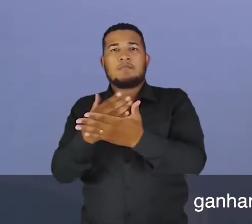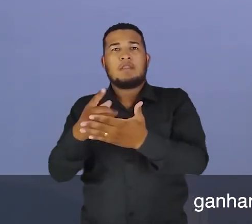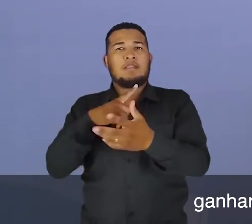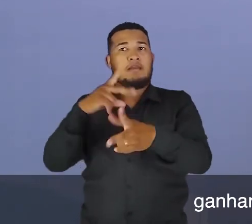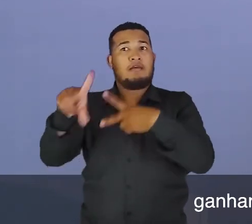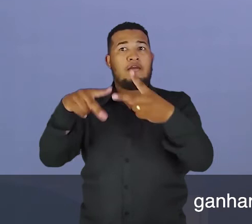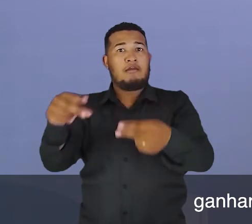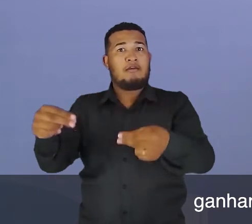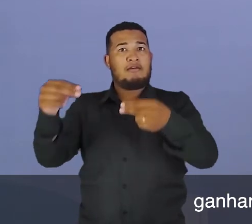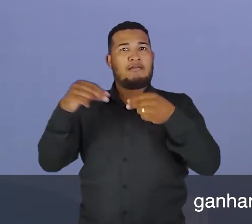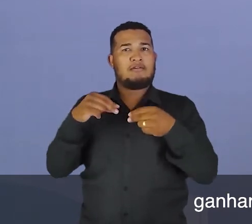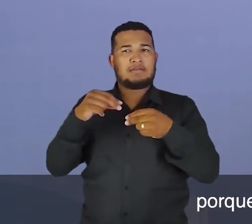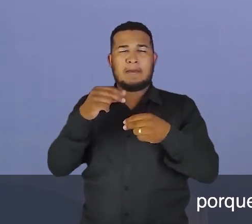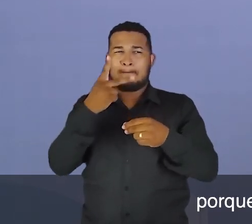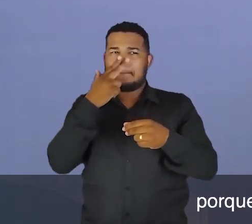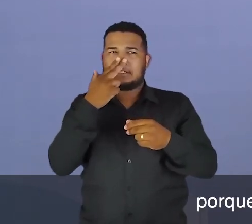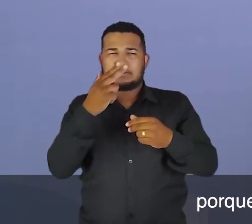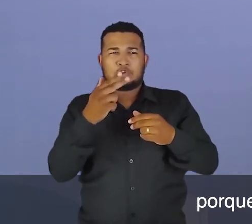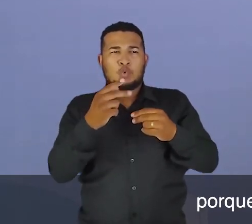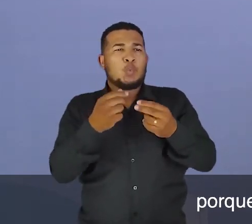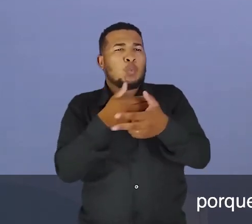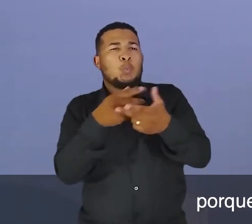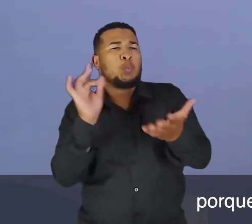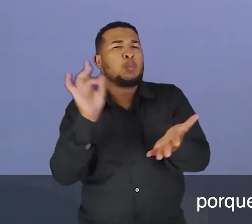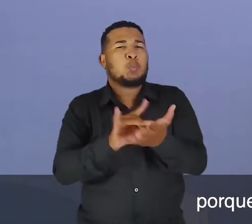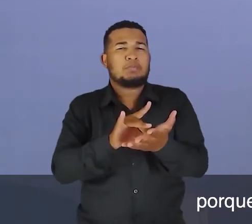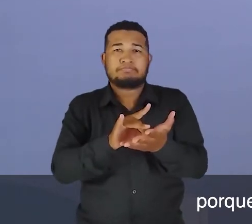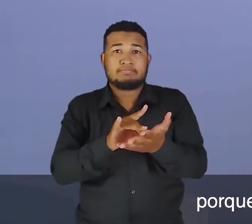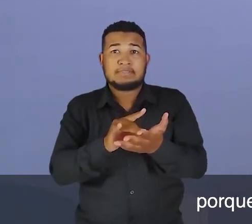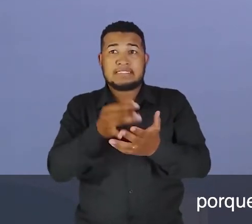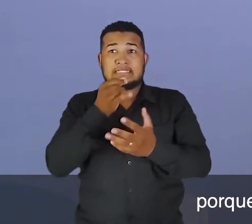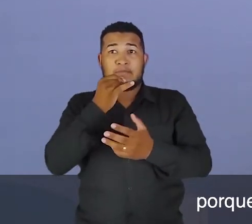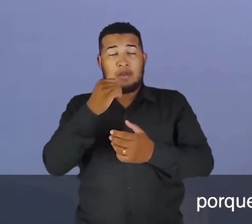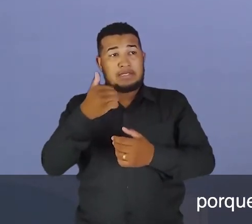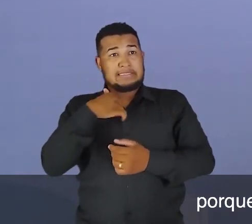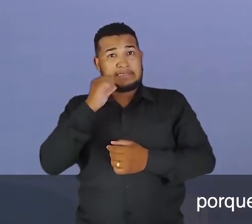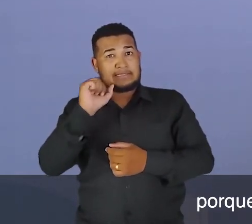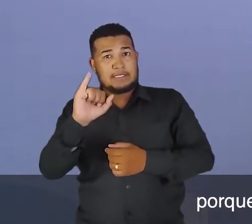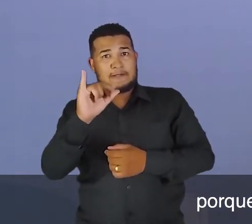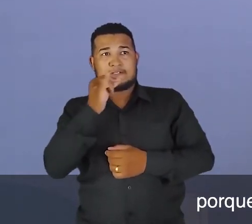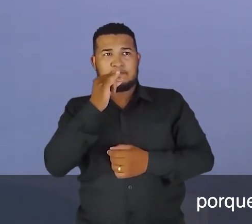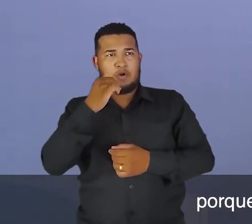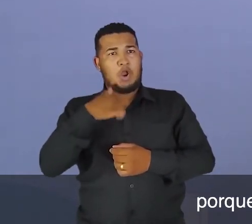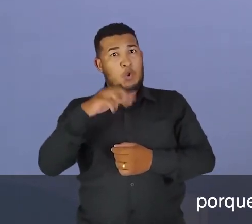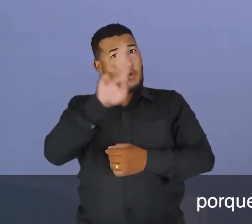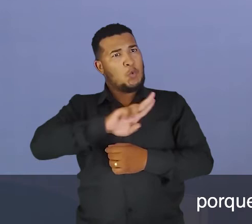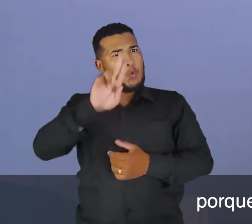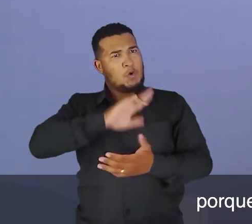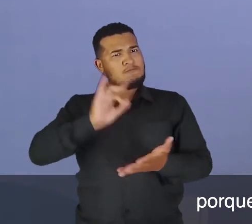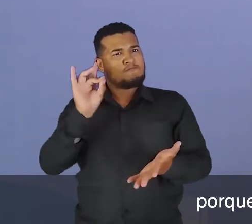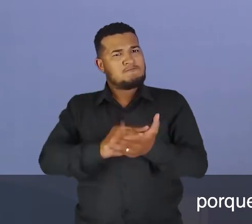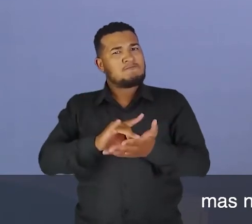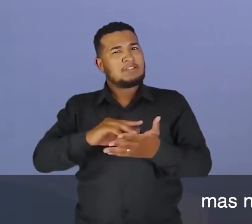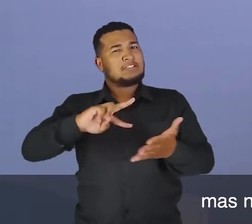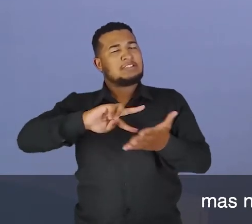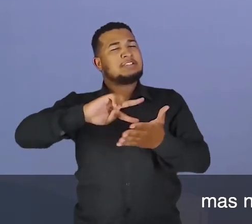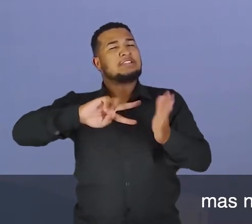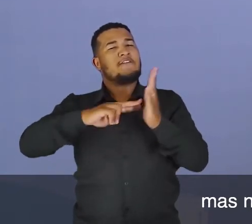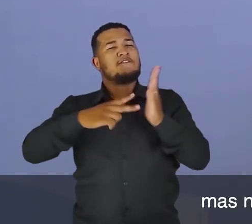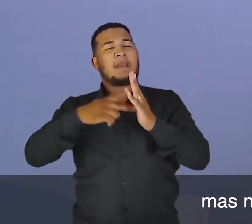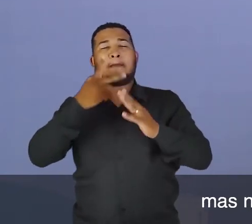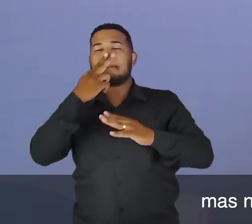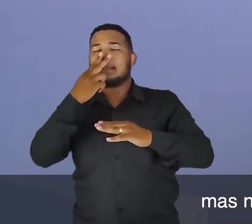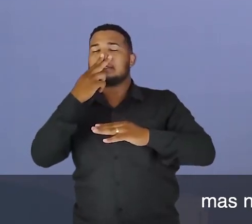de uma situação de emprego, porque quando você vende algo que você usa, você está modelando.